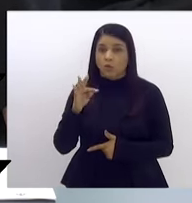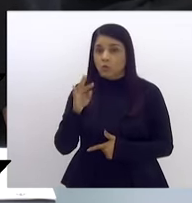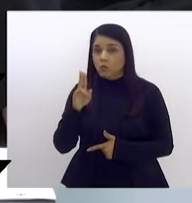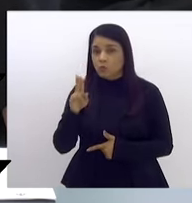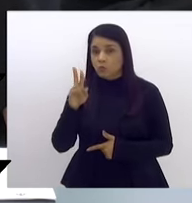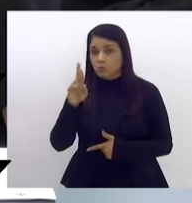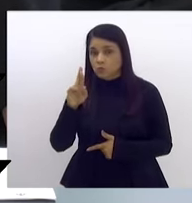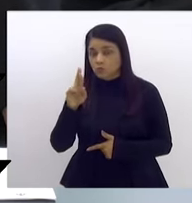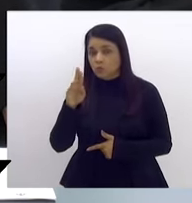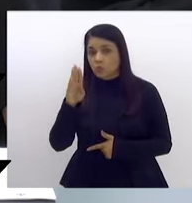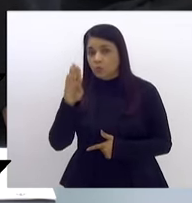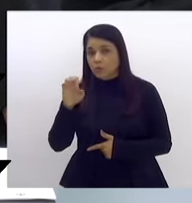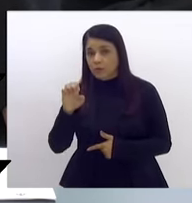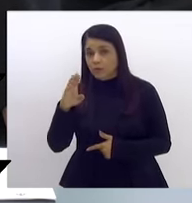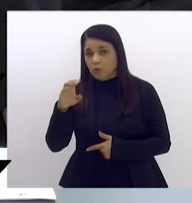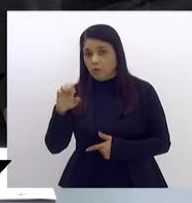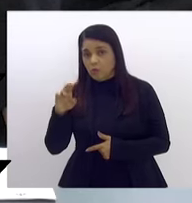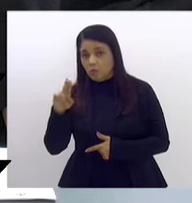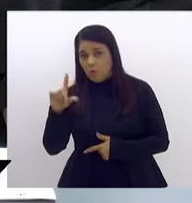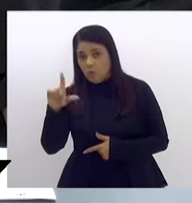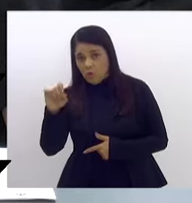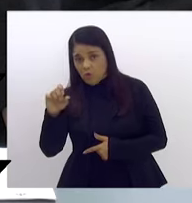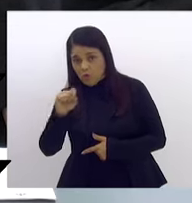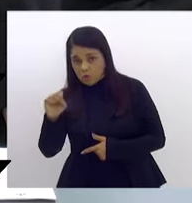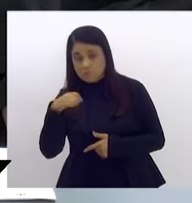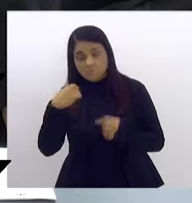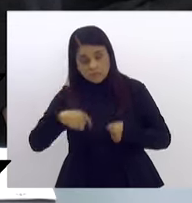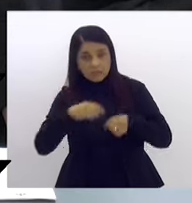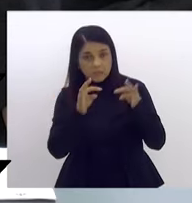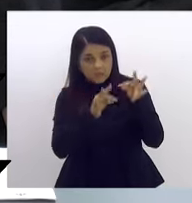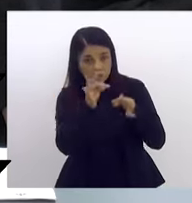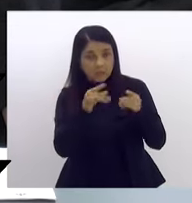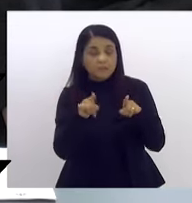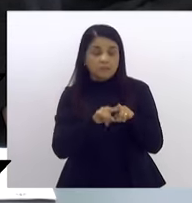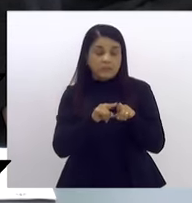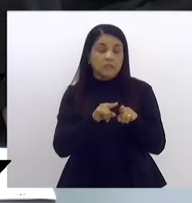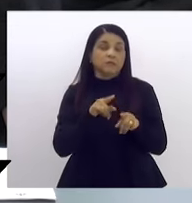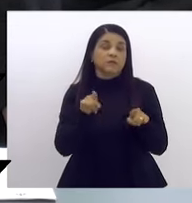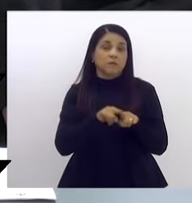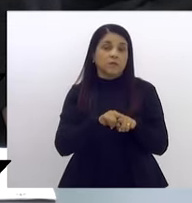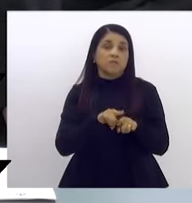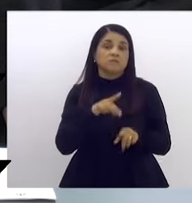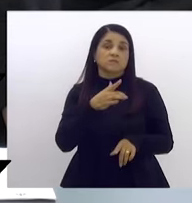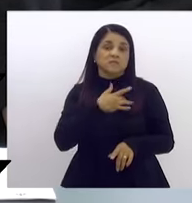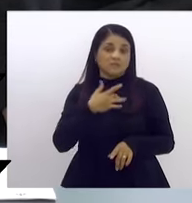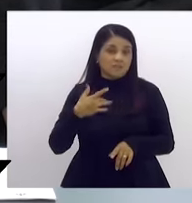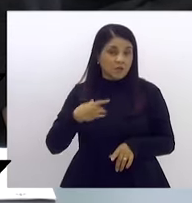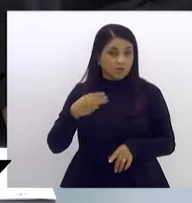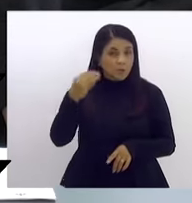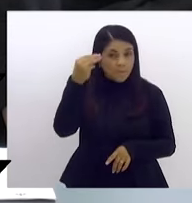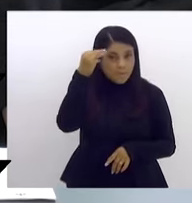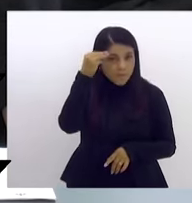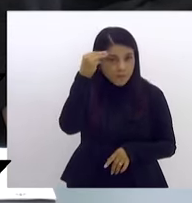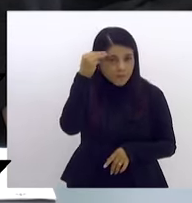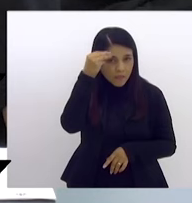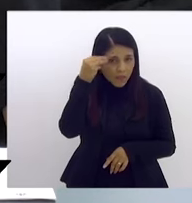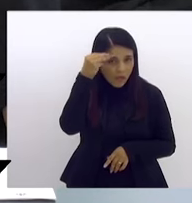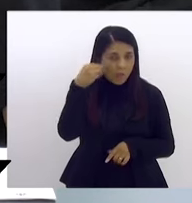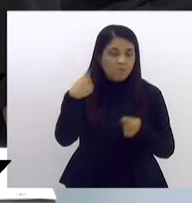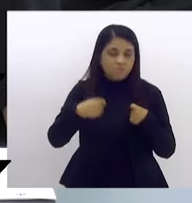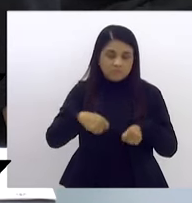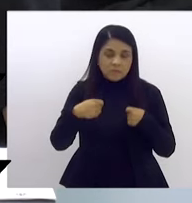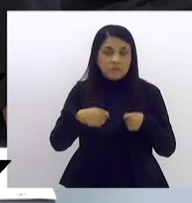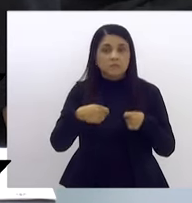tem tratamento no nosso sistema prisional eh nós temos quadro de saúde mental estamos no meio de um debate Nacional sobre isso uma mudança de